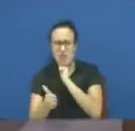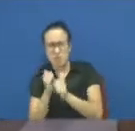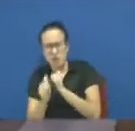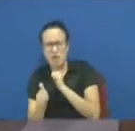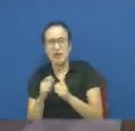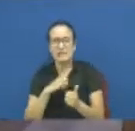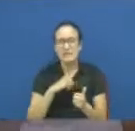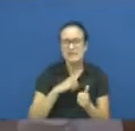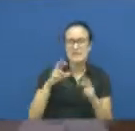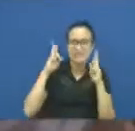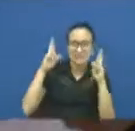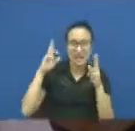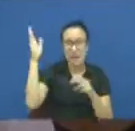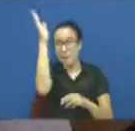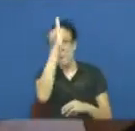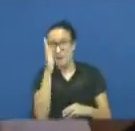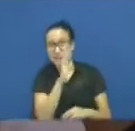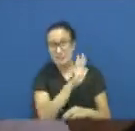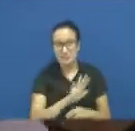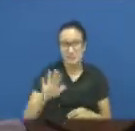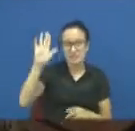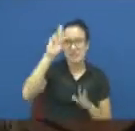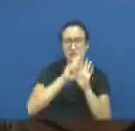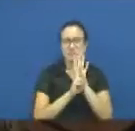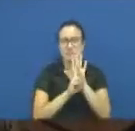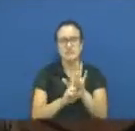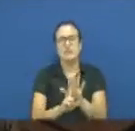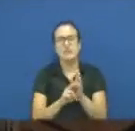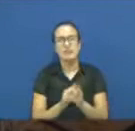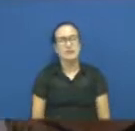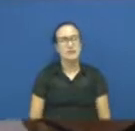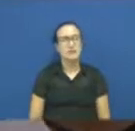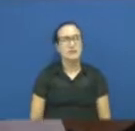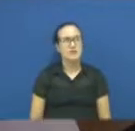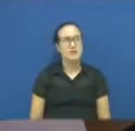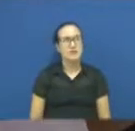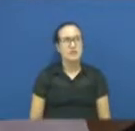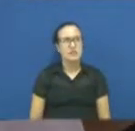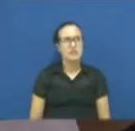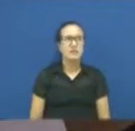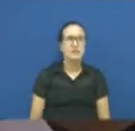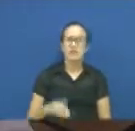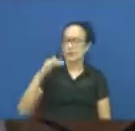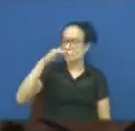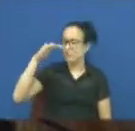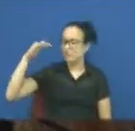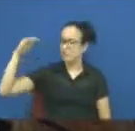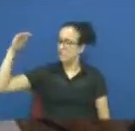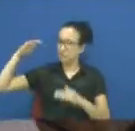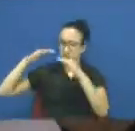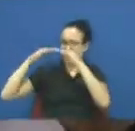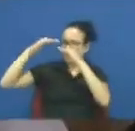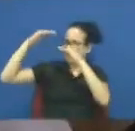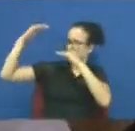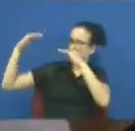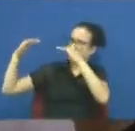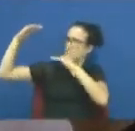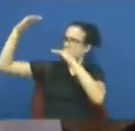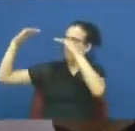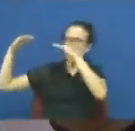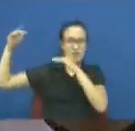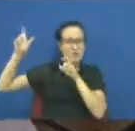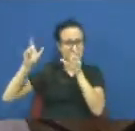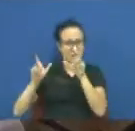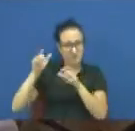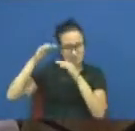membros da família, o Lelo, era o menor, eu acho, né? Era o menorzinho deles, todos o mais baixinho, né? Mas